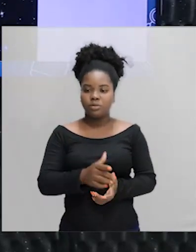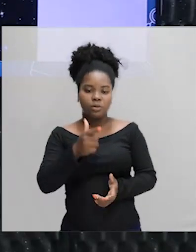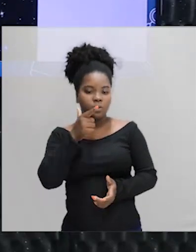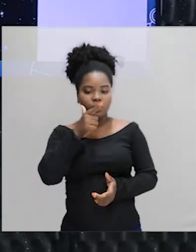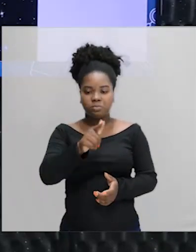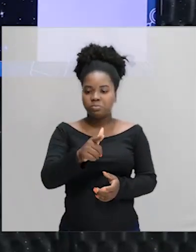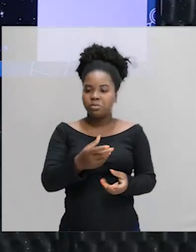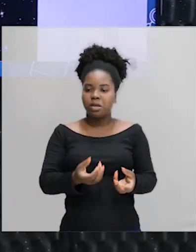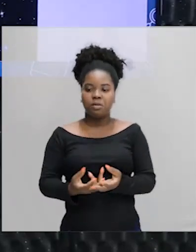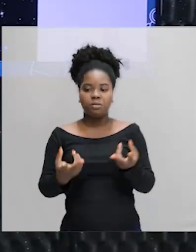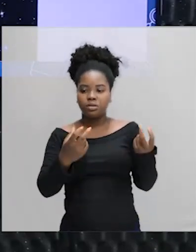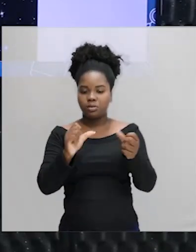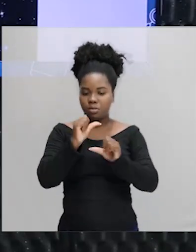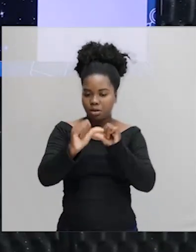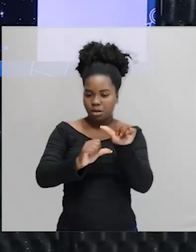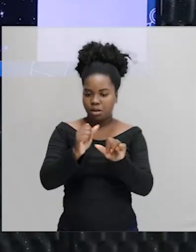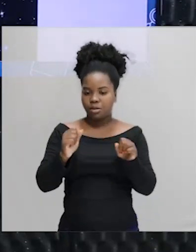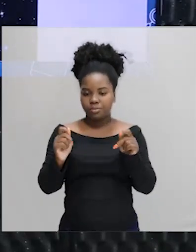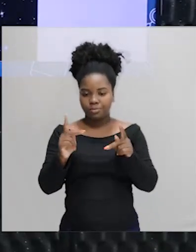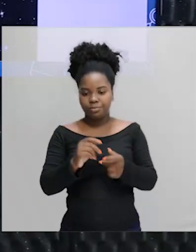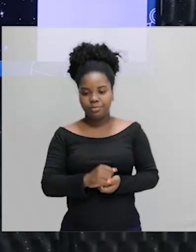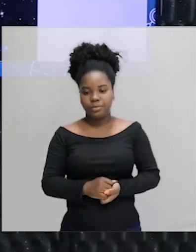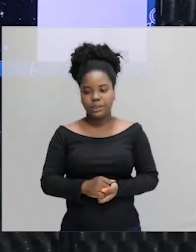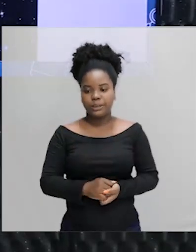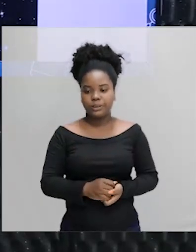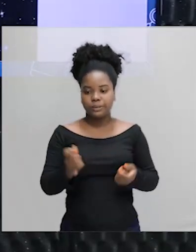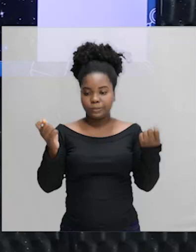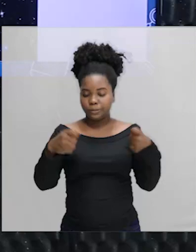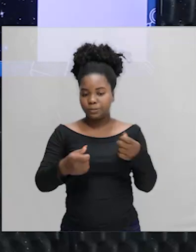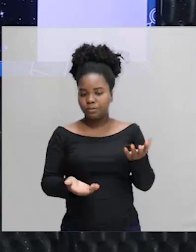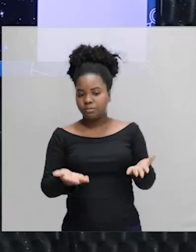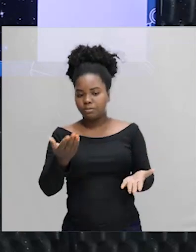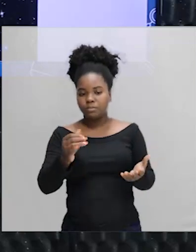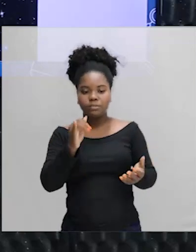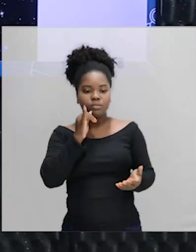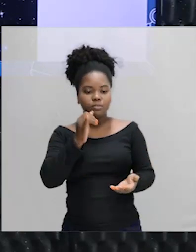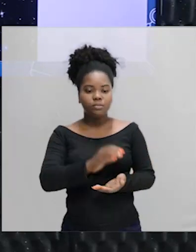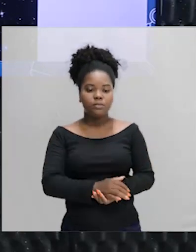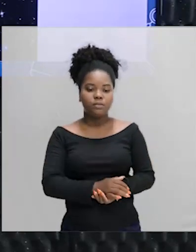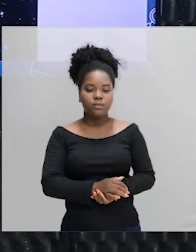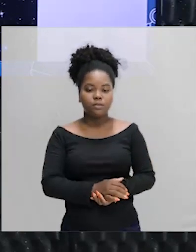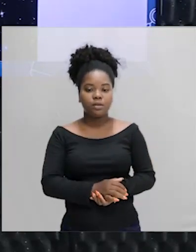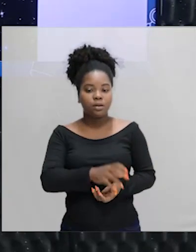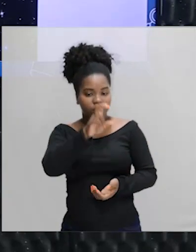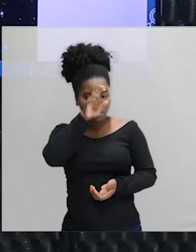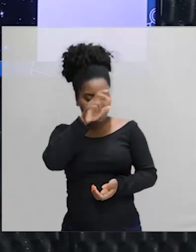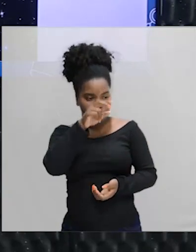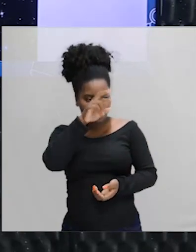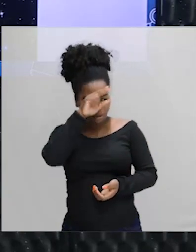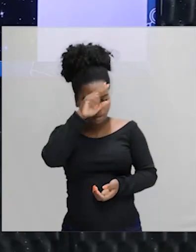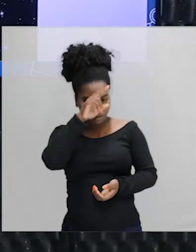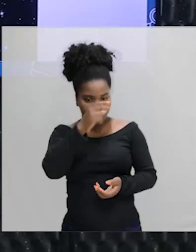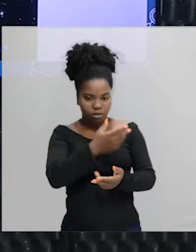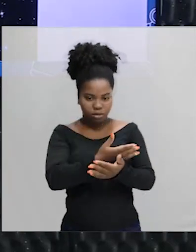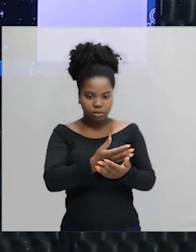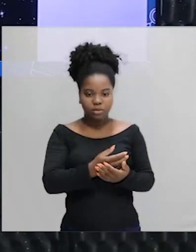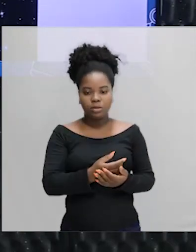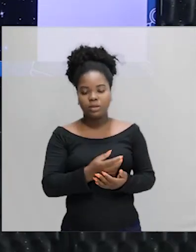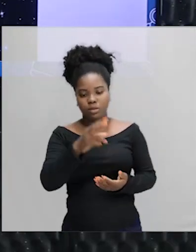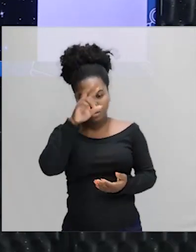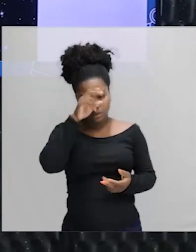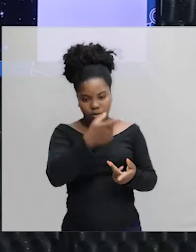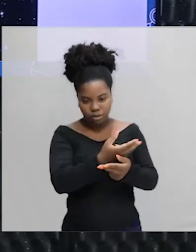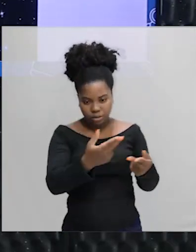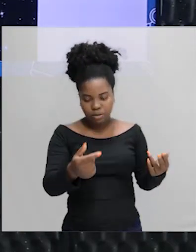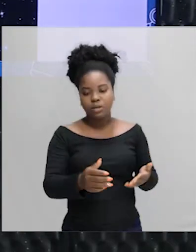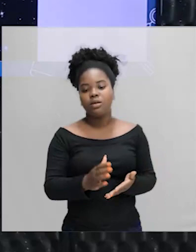mudança, certo? A gente pode fazer uma comparação, por exemplo, a vida de alguns insetos. A vida de alguns insetos